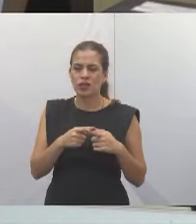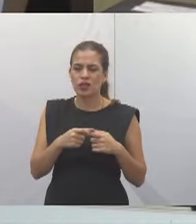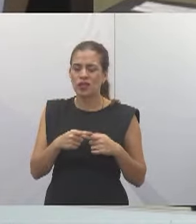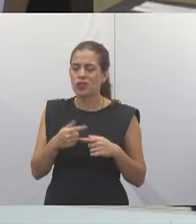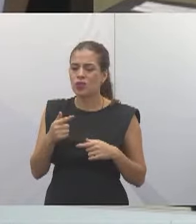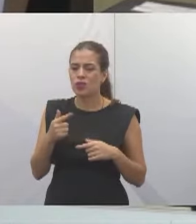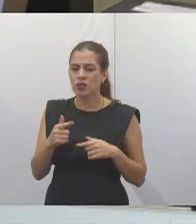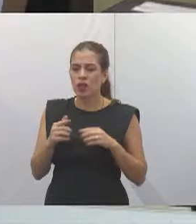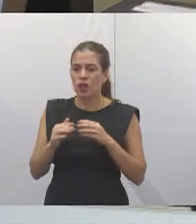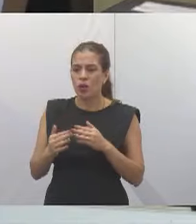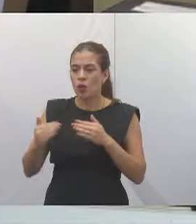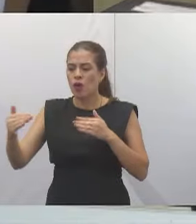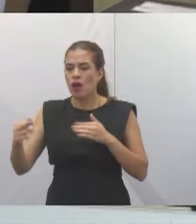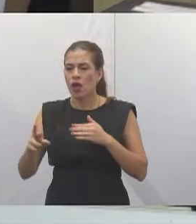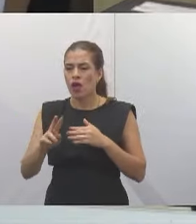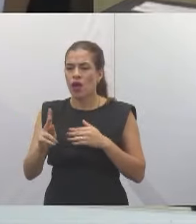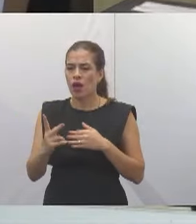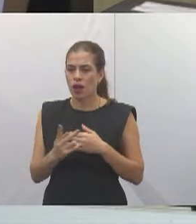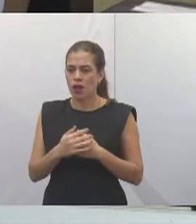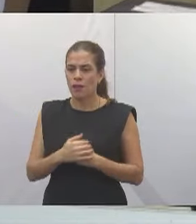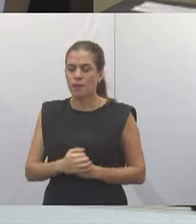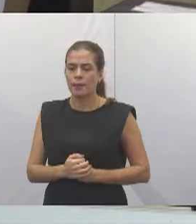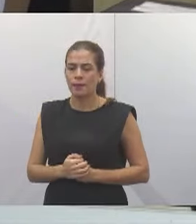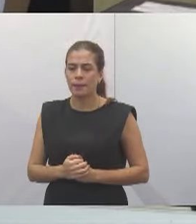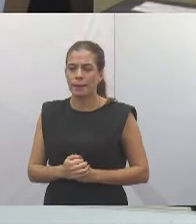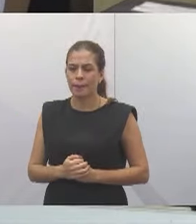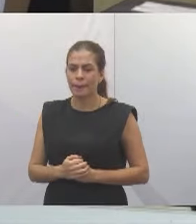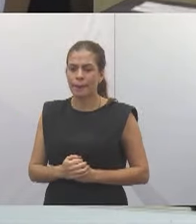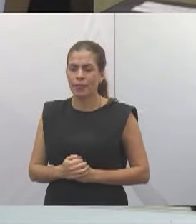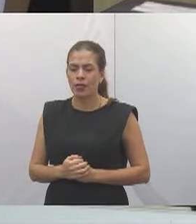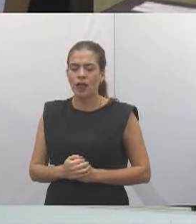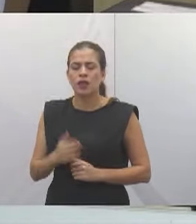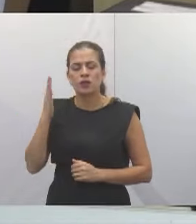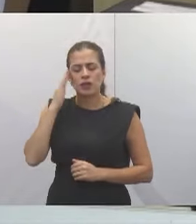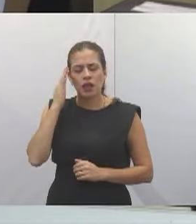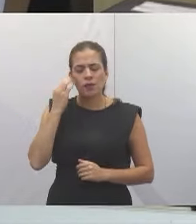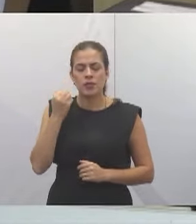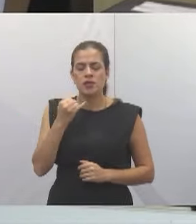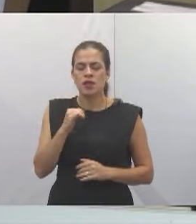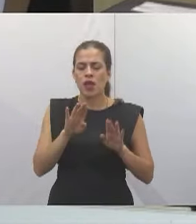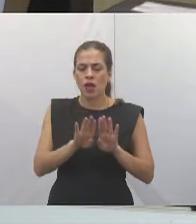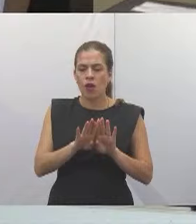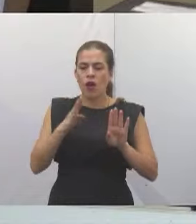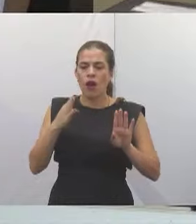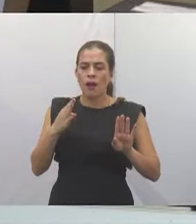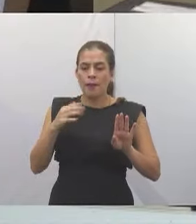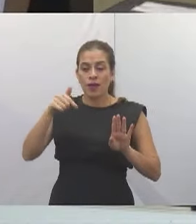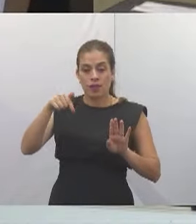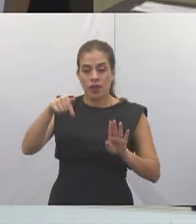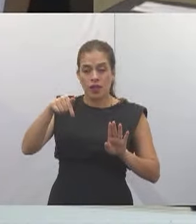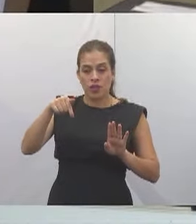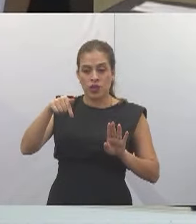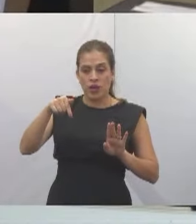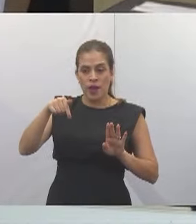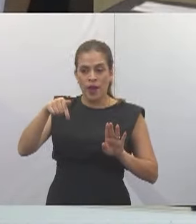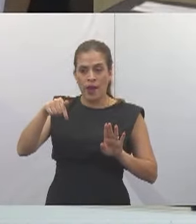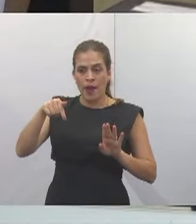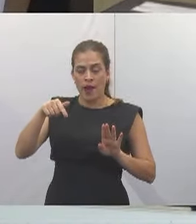sobra de RH. Esse é o primeiro ponto. A gente sabe que, se eu abrir a unidade às 7, eu vou